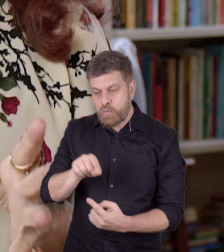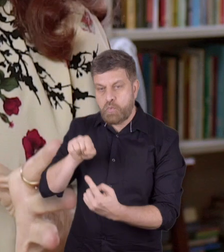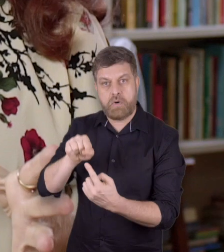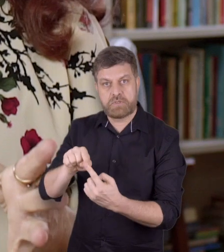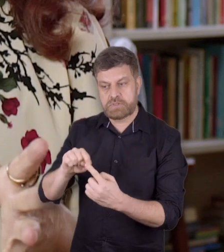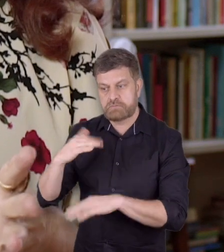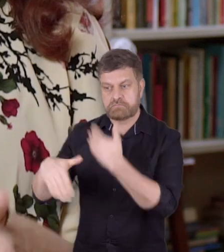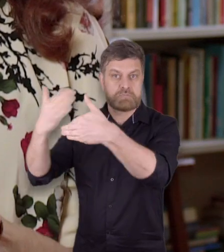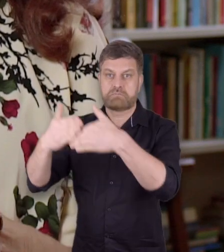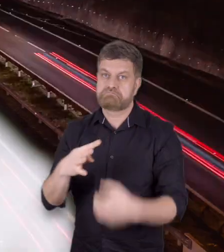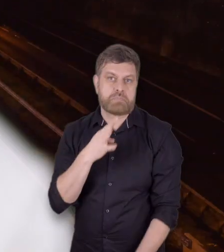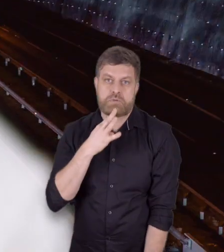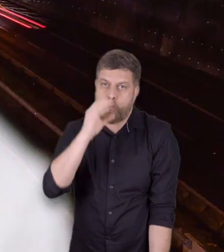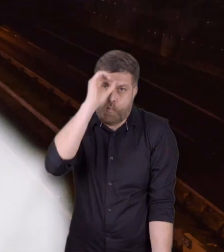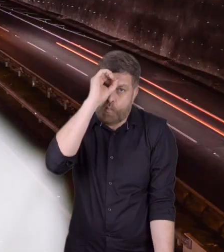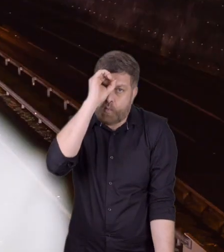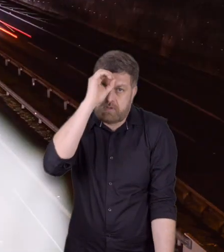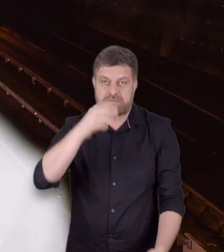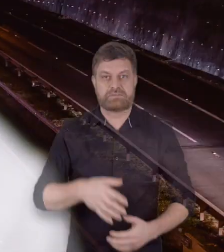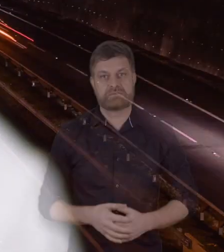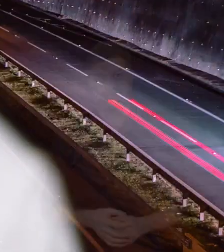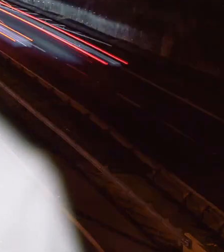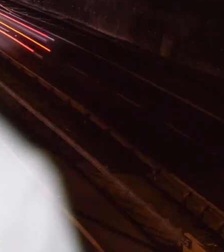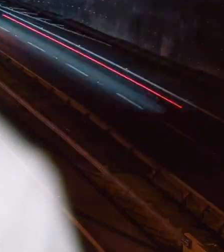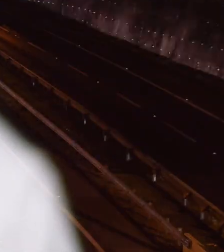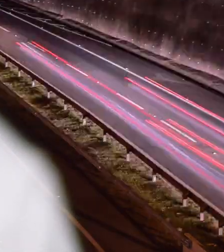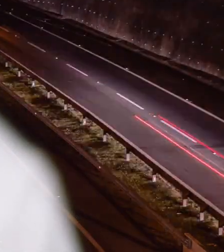evolução nós desconhecemos.